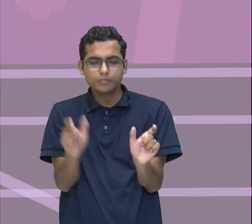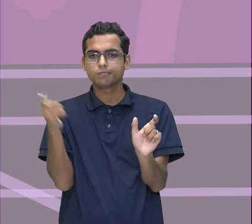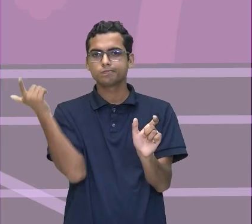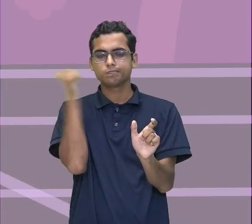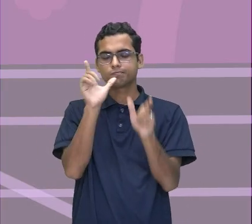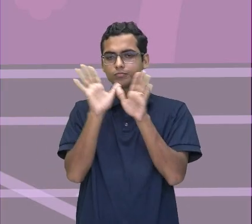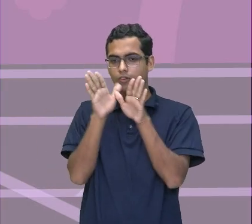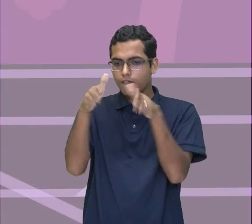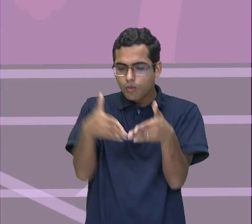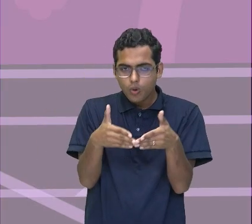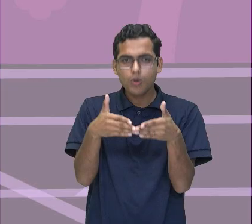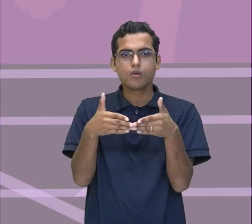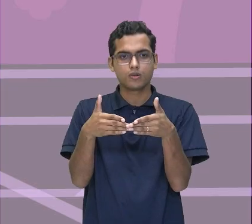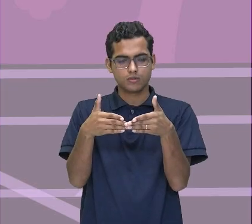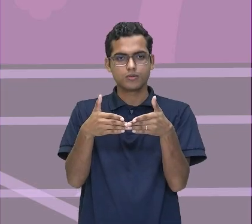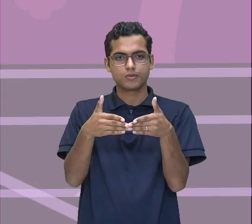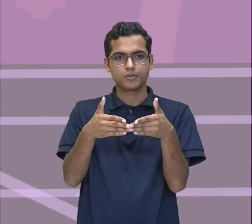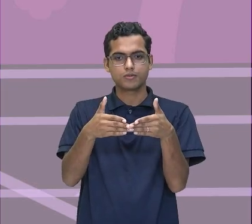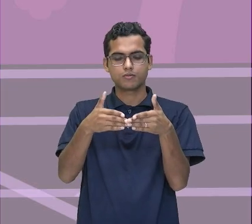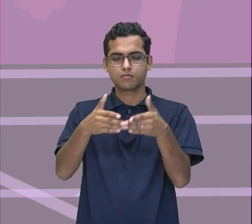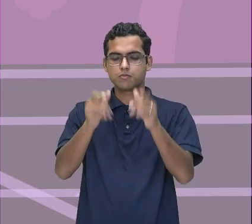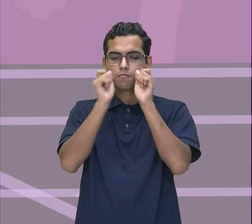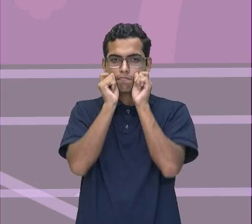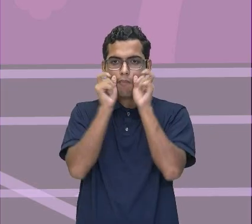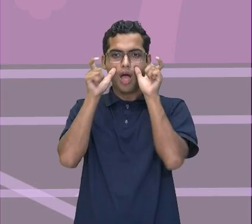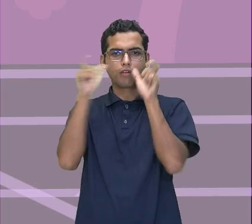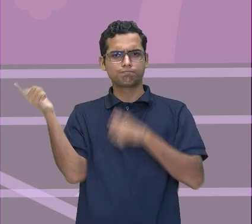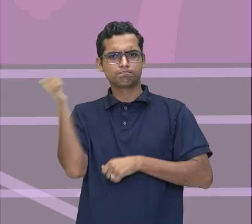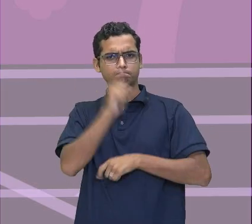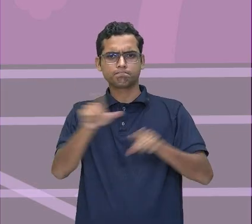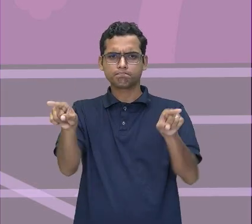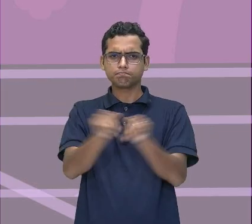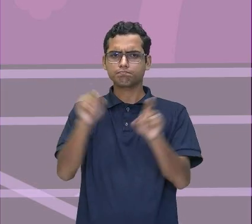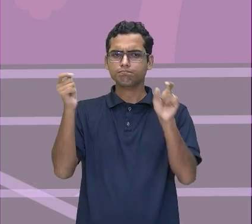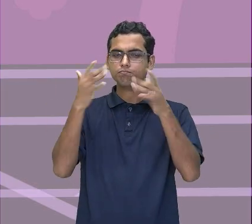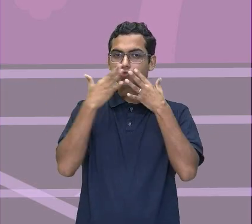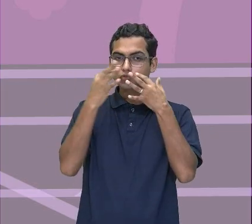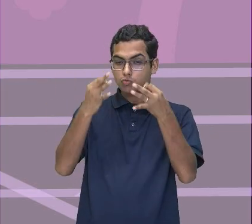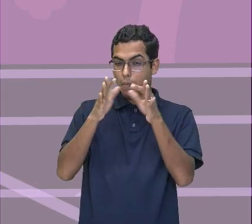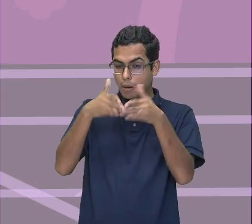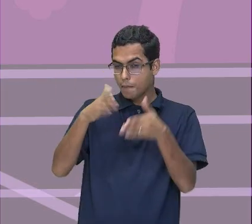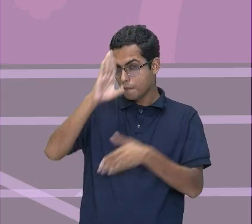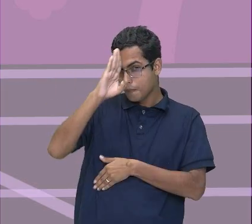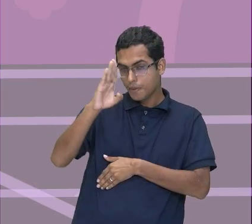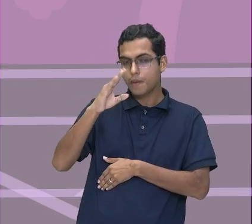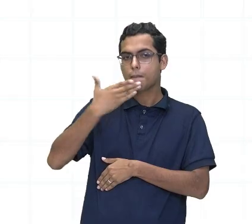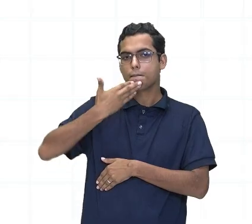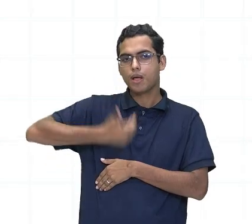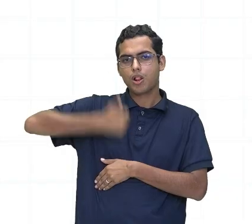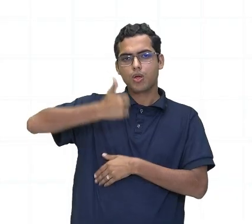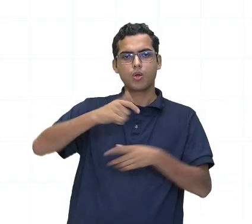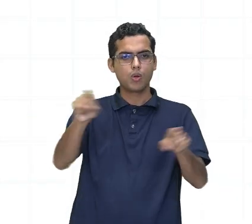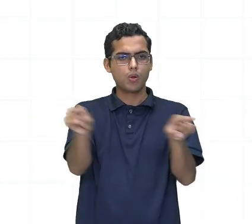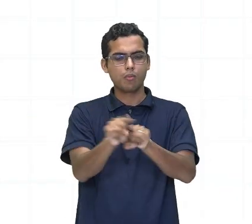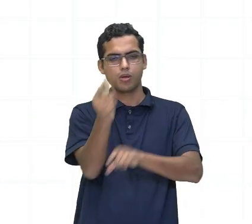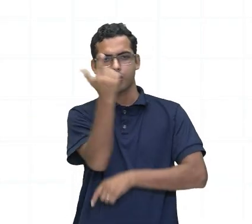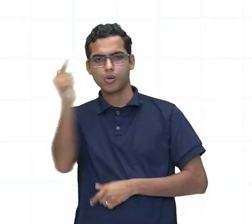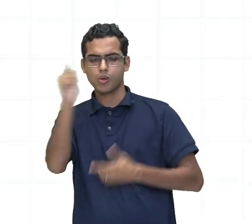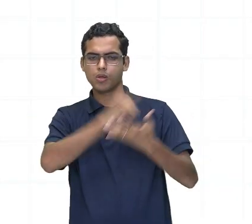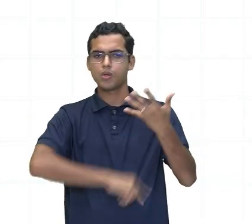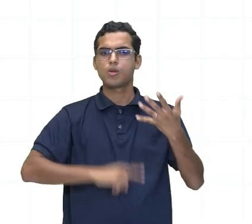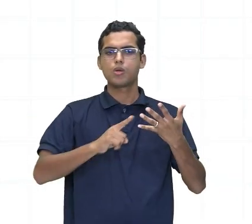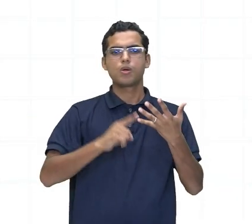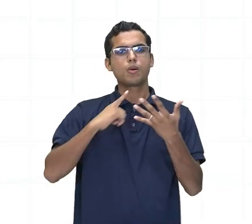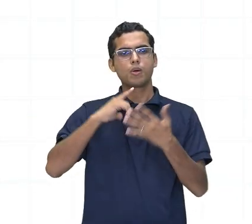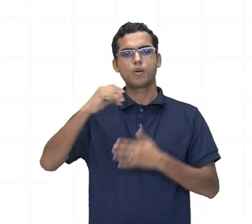durante o jogo, o que melhora a capacidade de concentração. Nós vimos também sobre o Pokémon Go e o